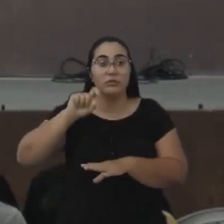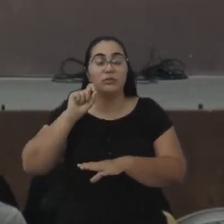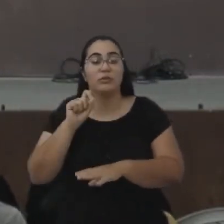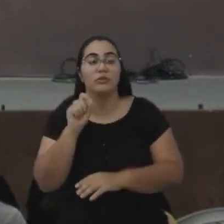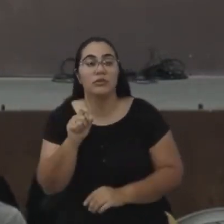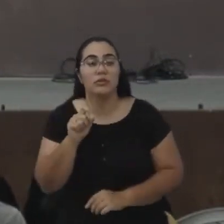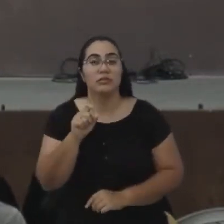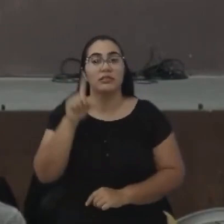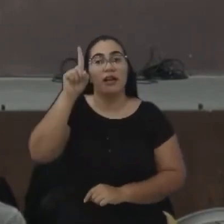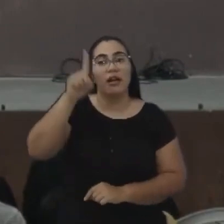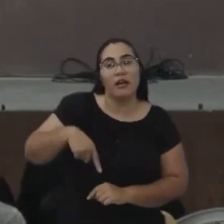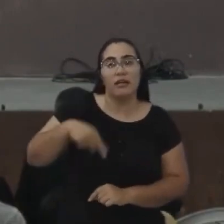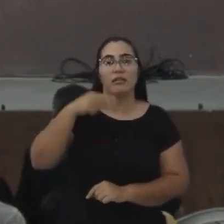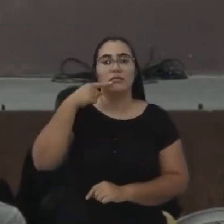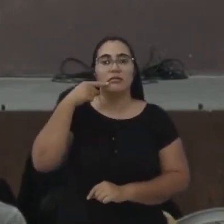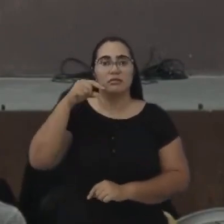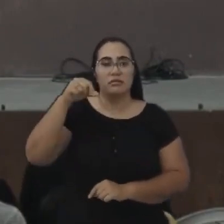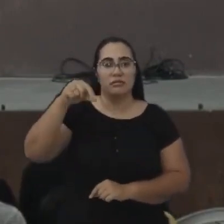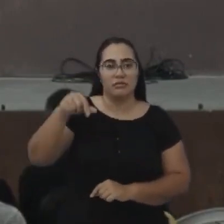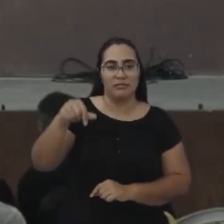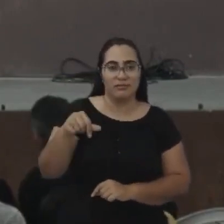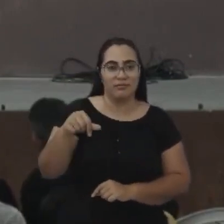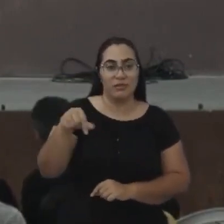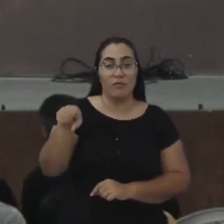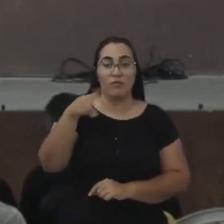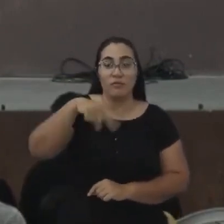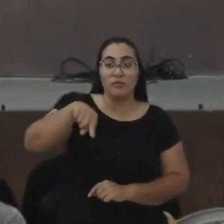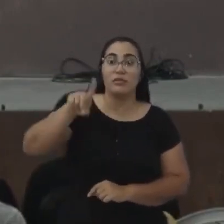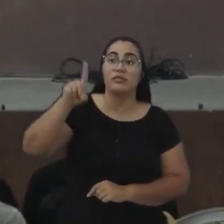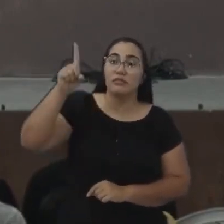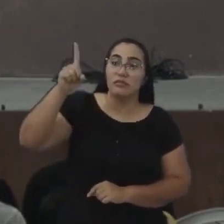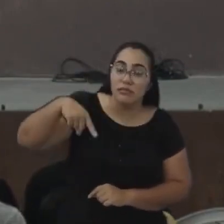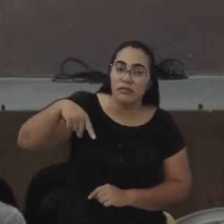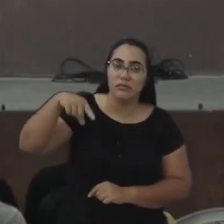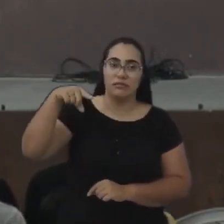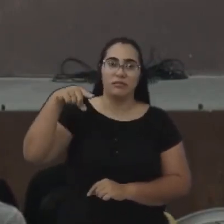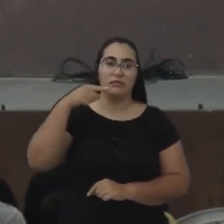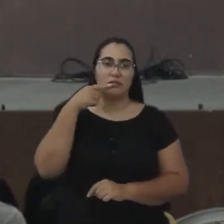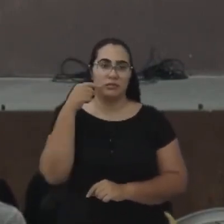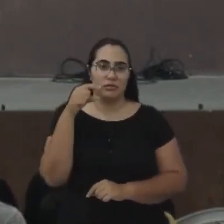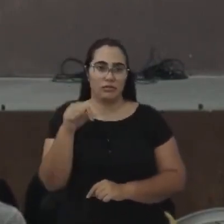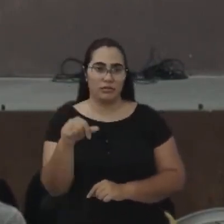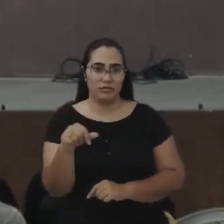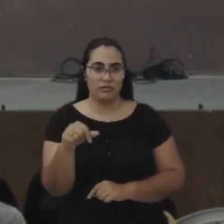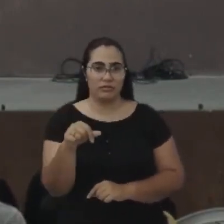são o sal. Vocês são o sal.